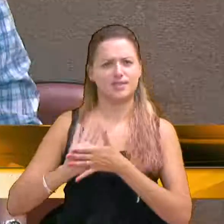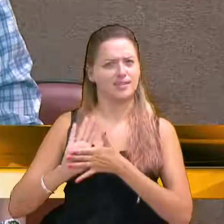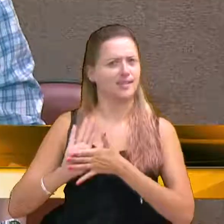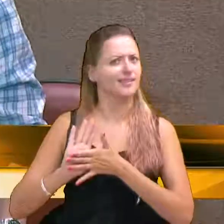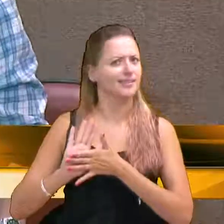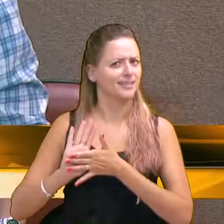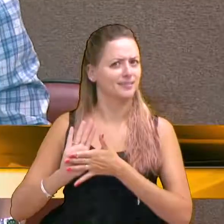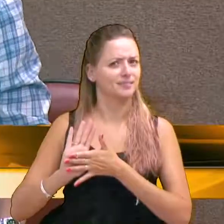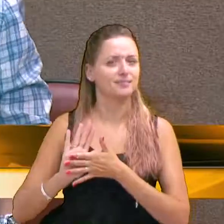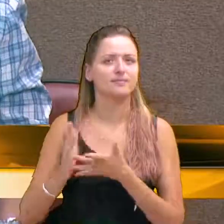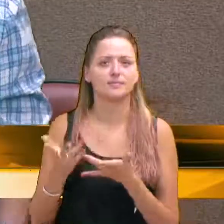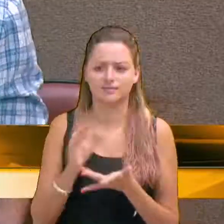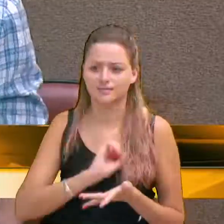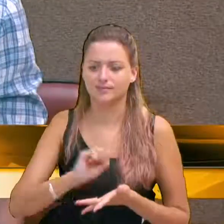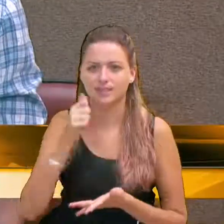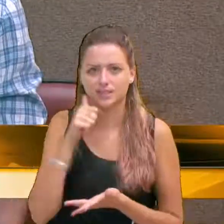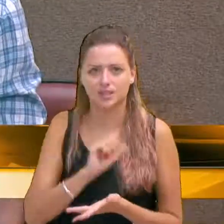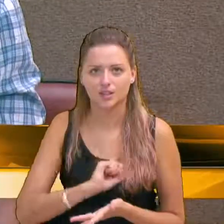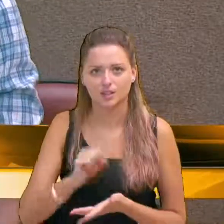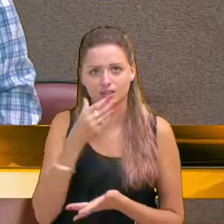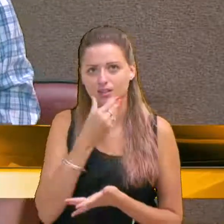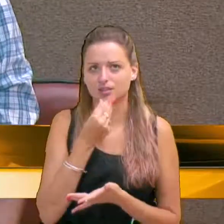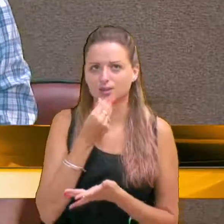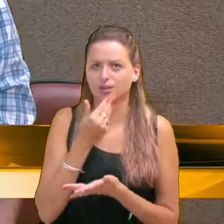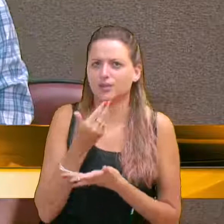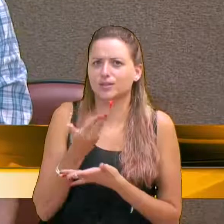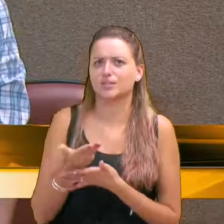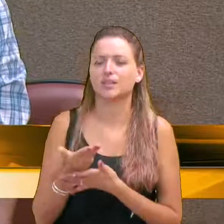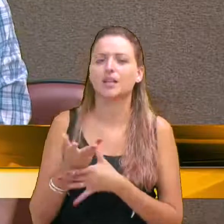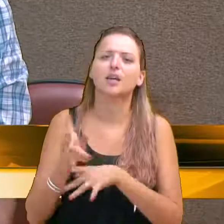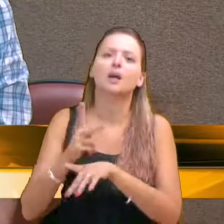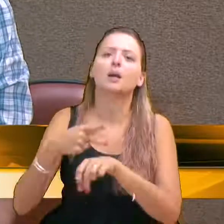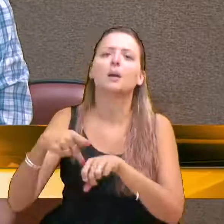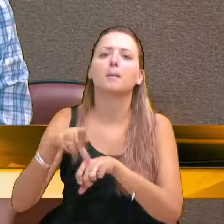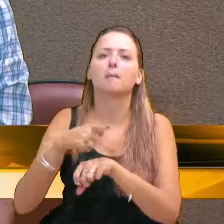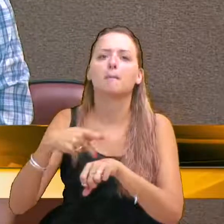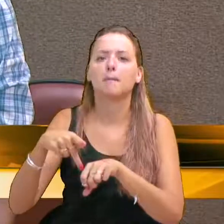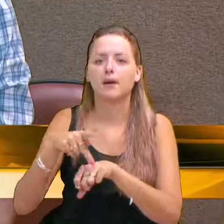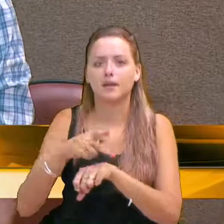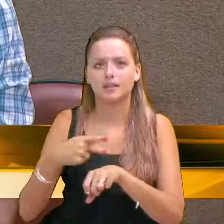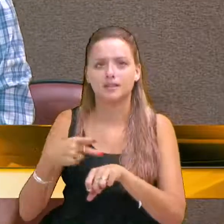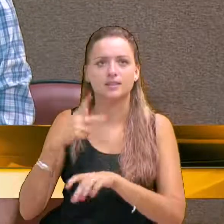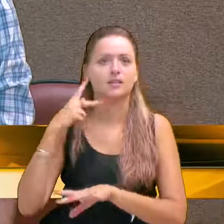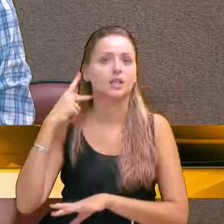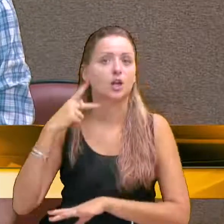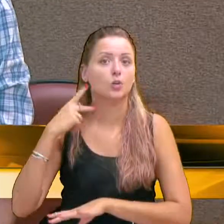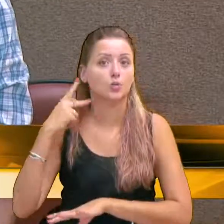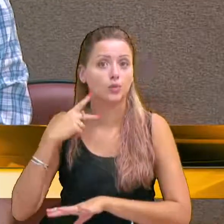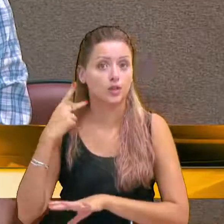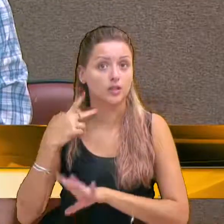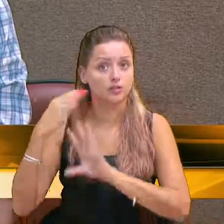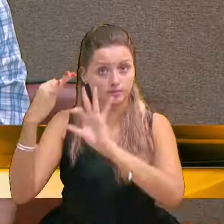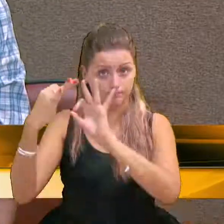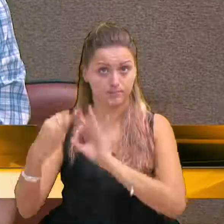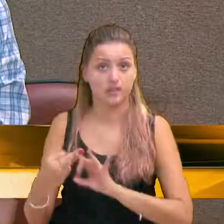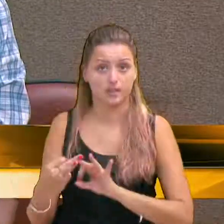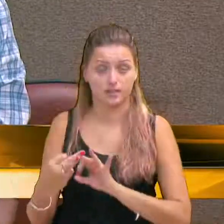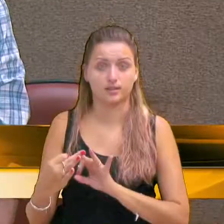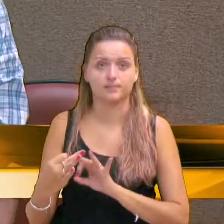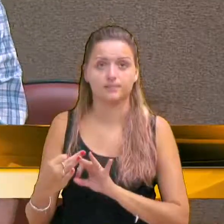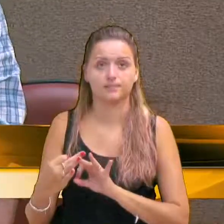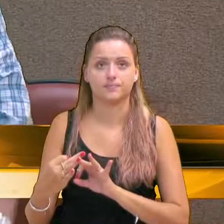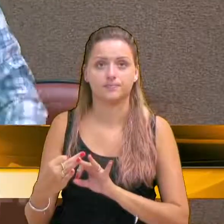nada. Senhoras e senhores, em países onde a política ela é decente,